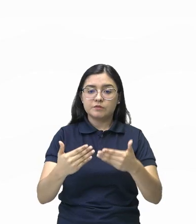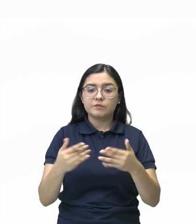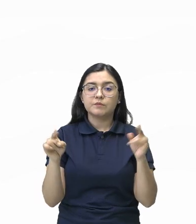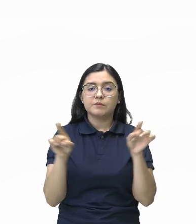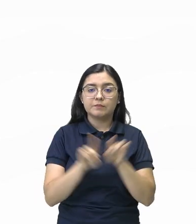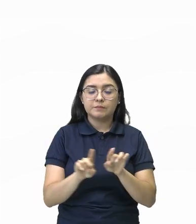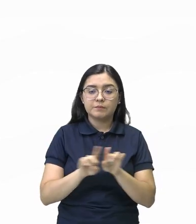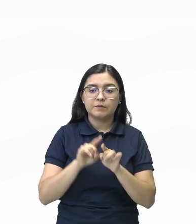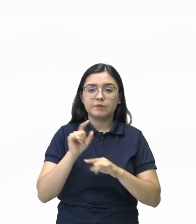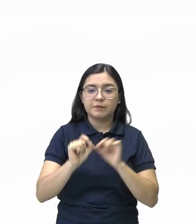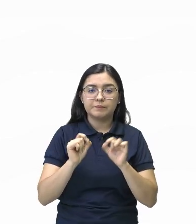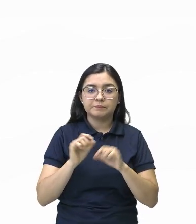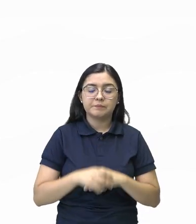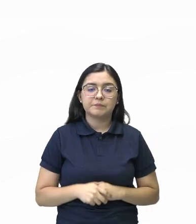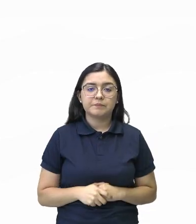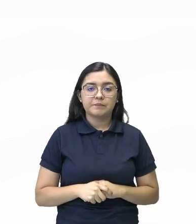também